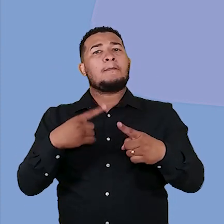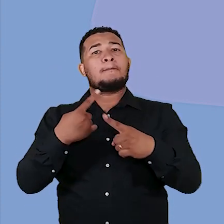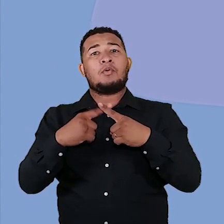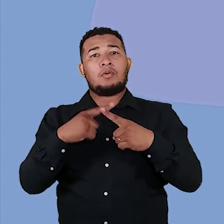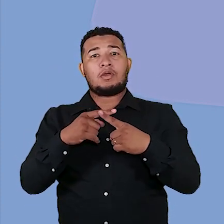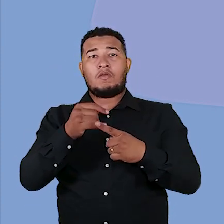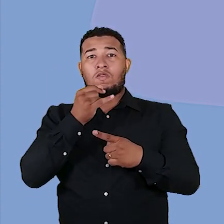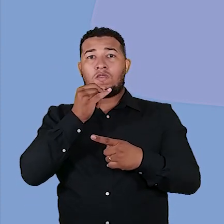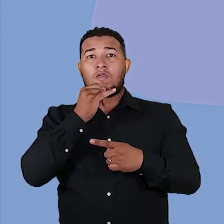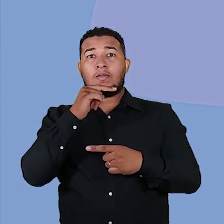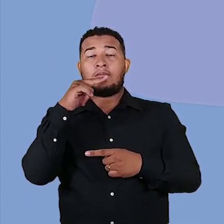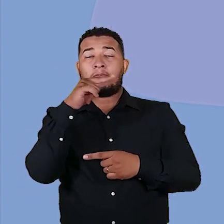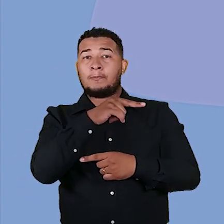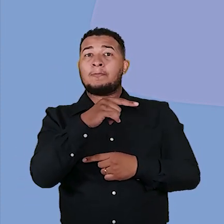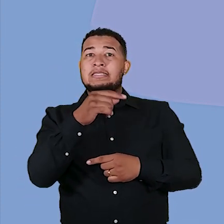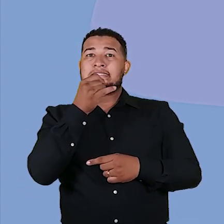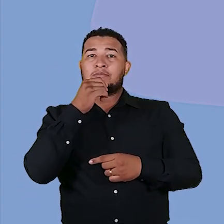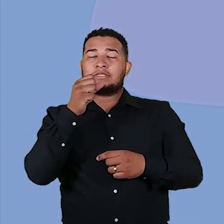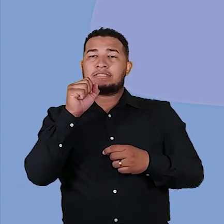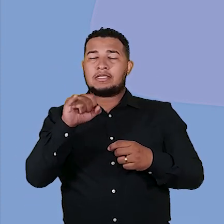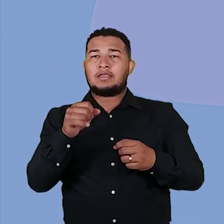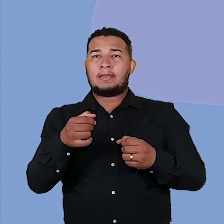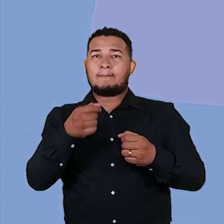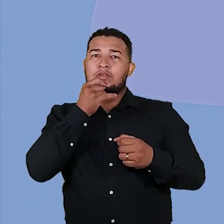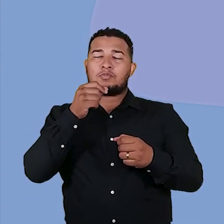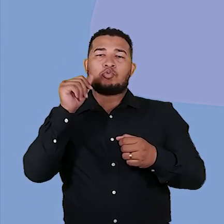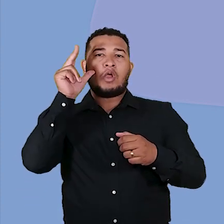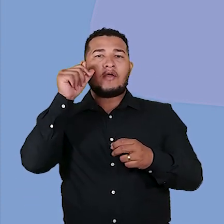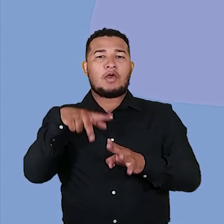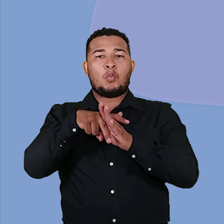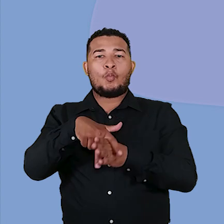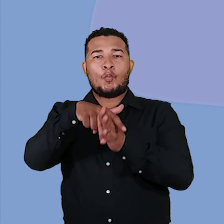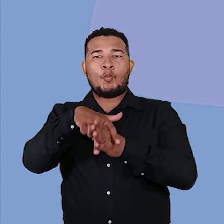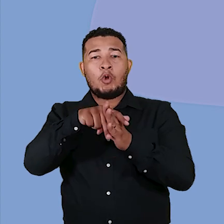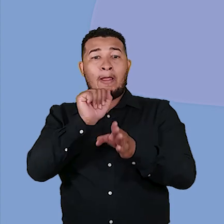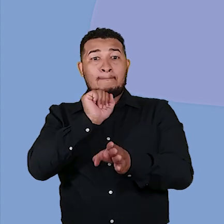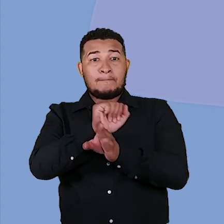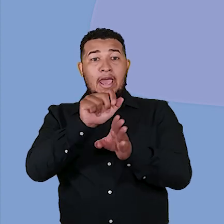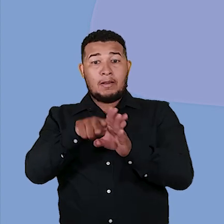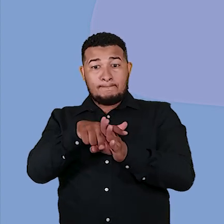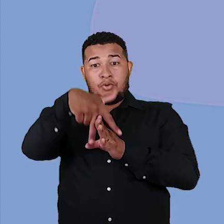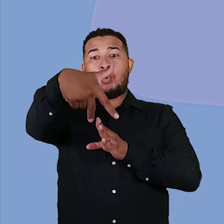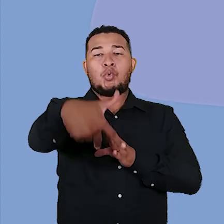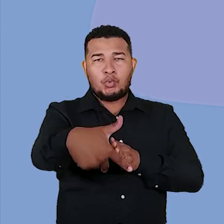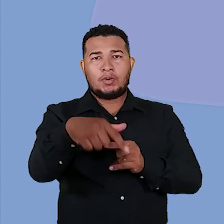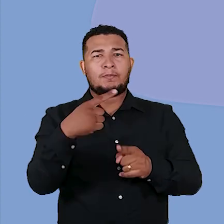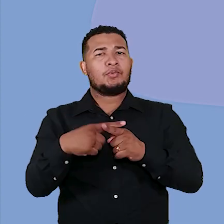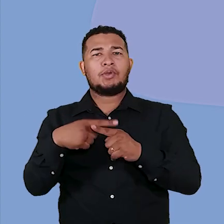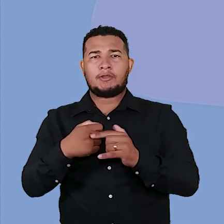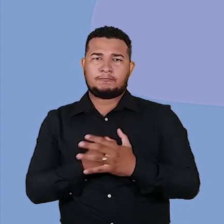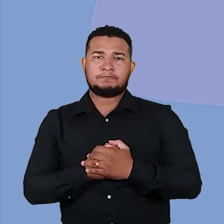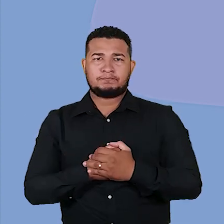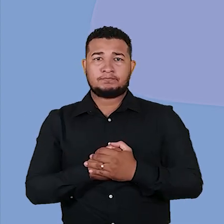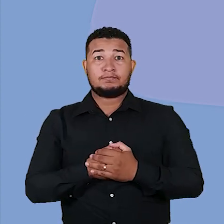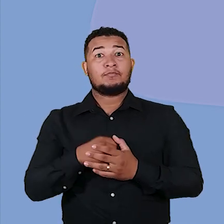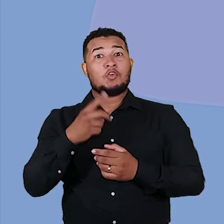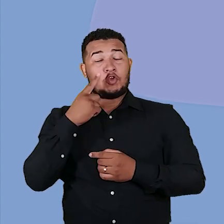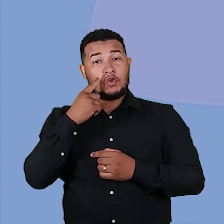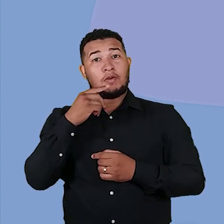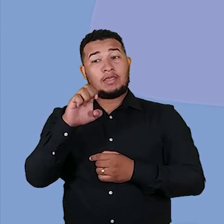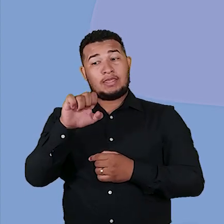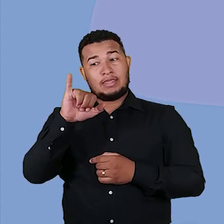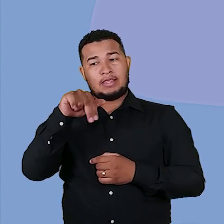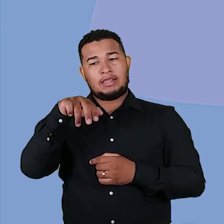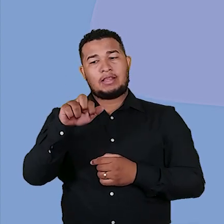seis explique porque o cavaleiro é projetado para frente quando o cavalo para bruscamente novamente